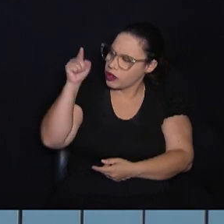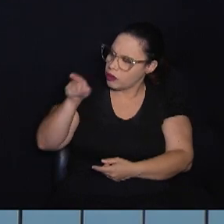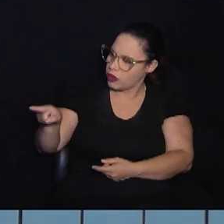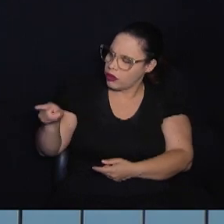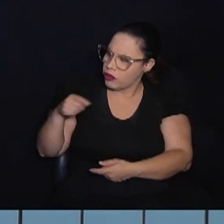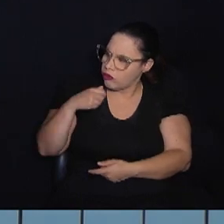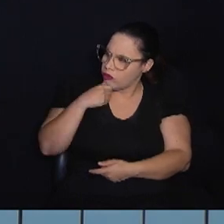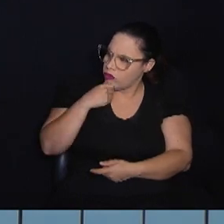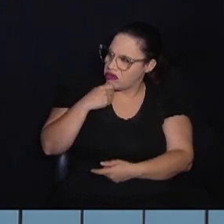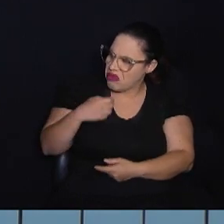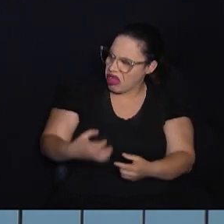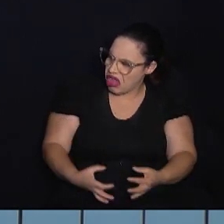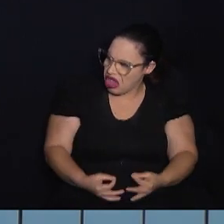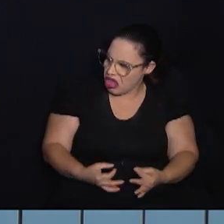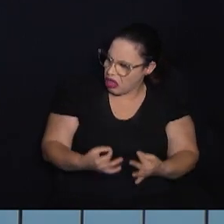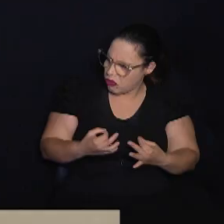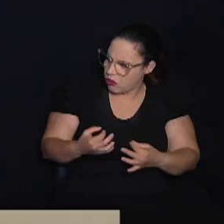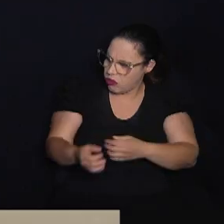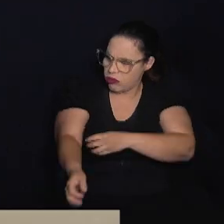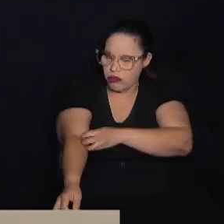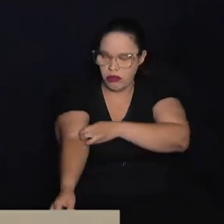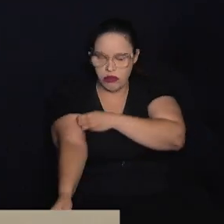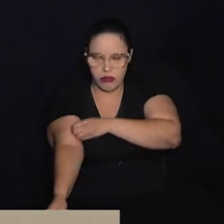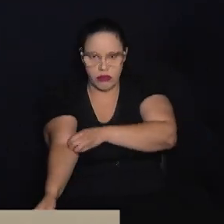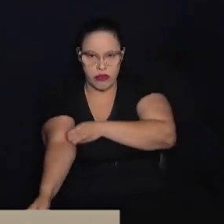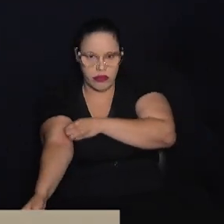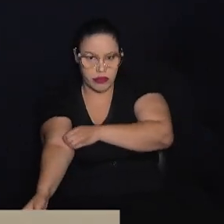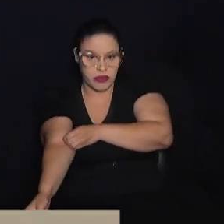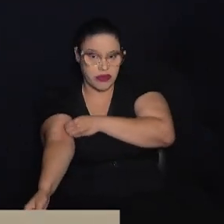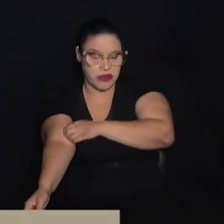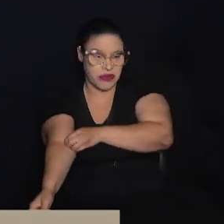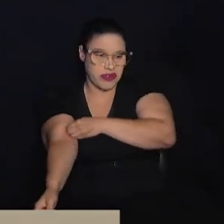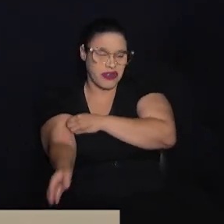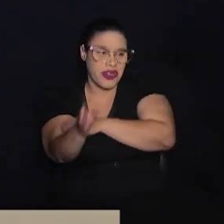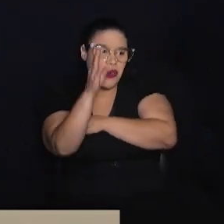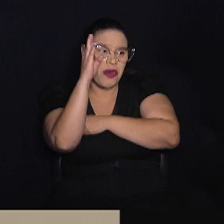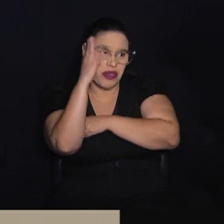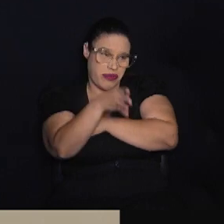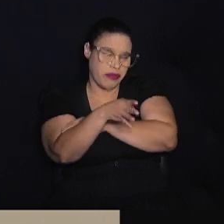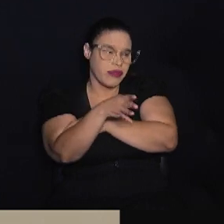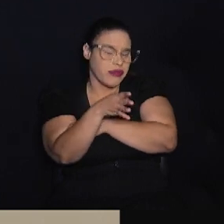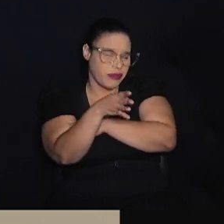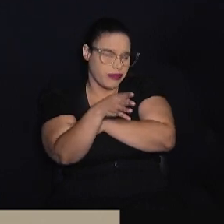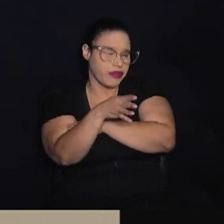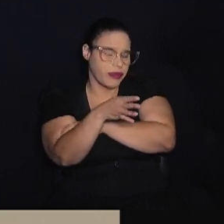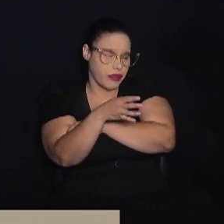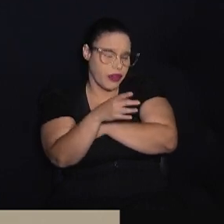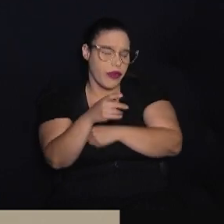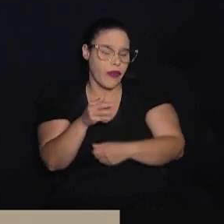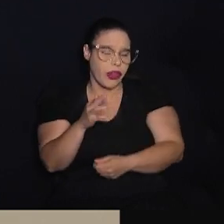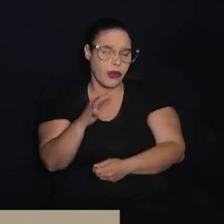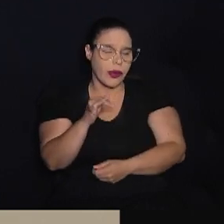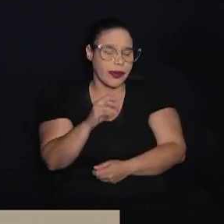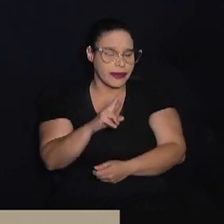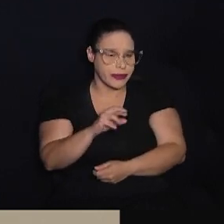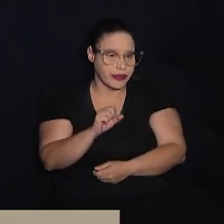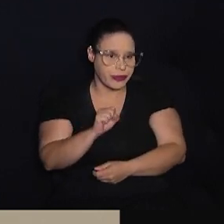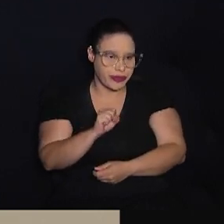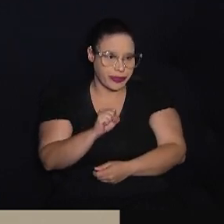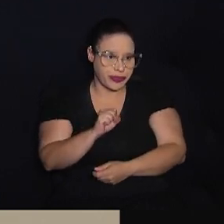esse tipo de câncer? Eu acho que o principal é mais a exposição aos fatores, né? Acaba